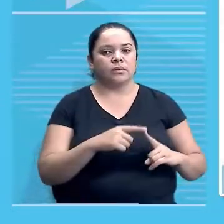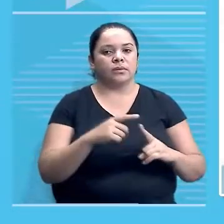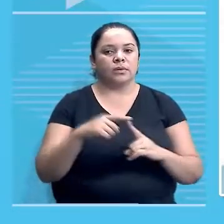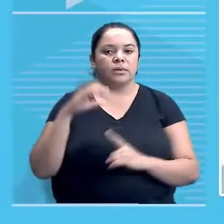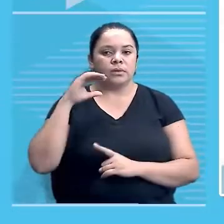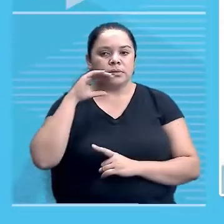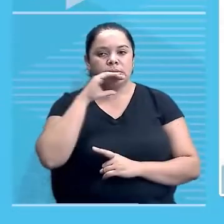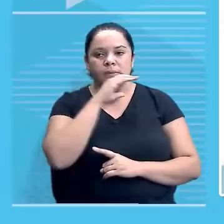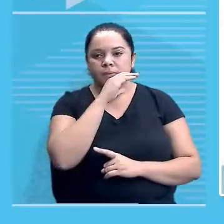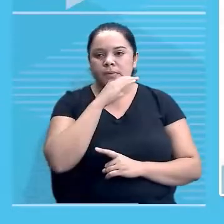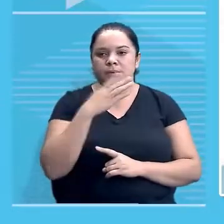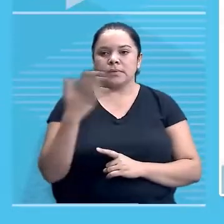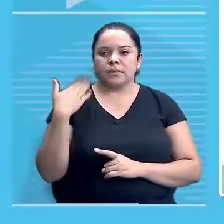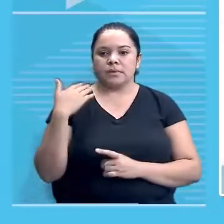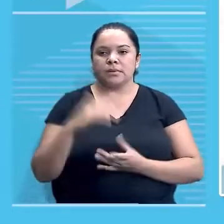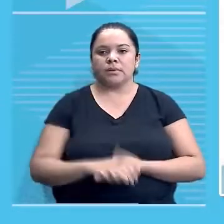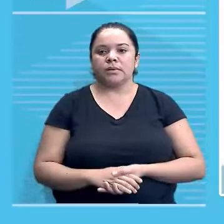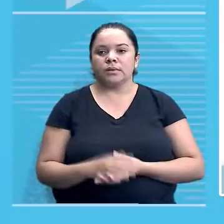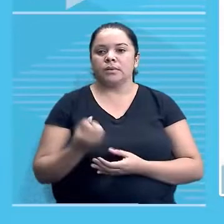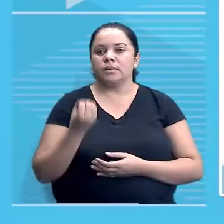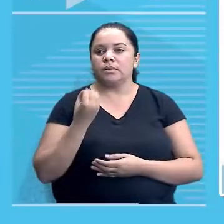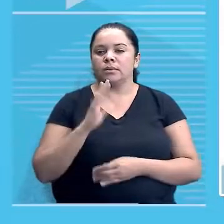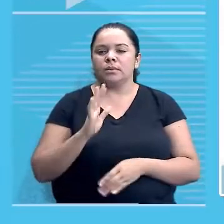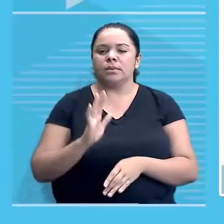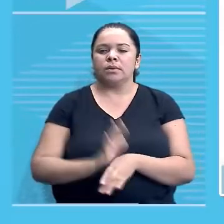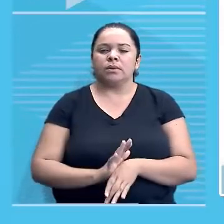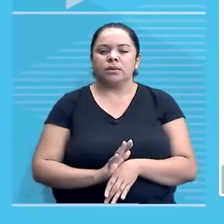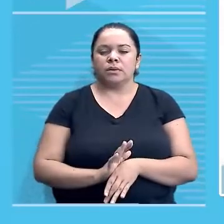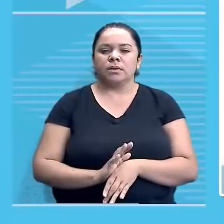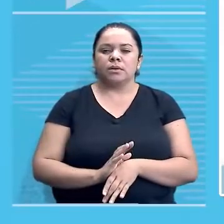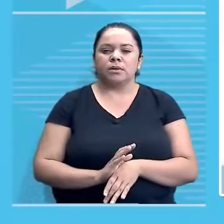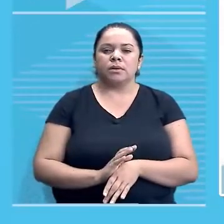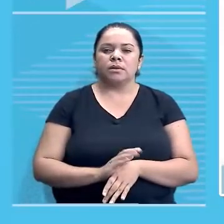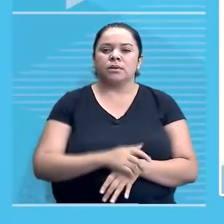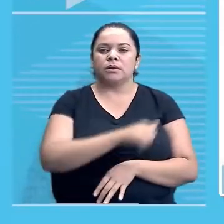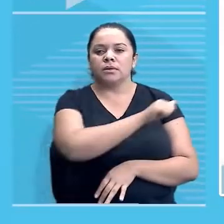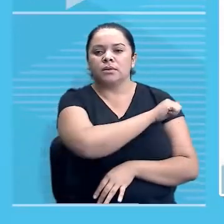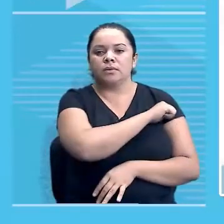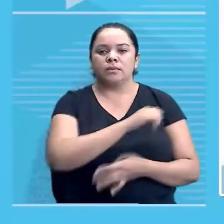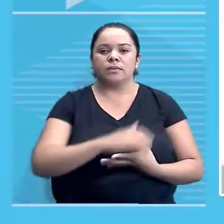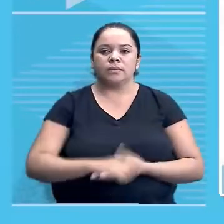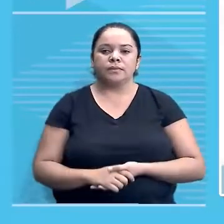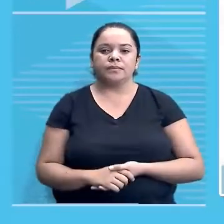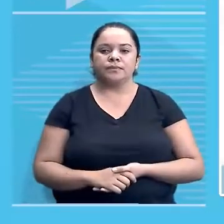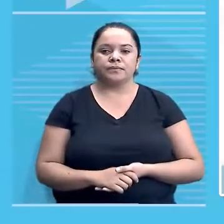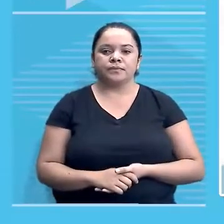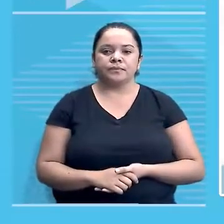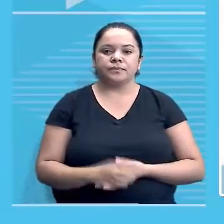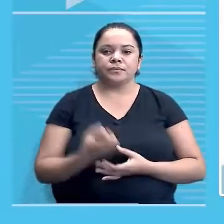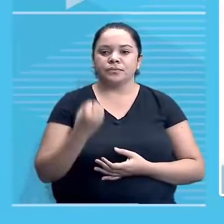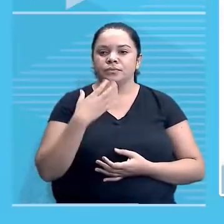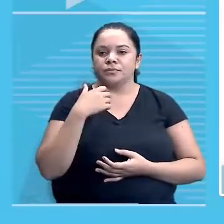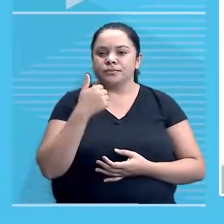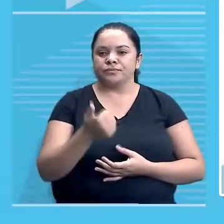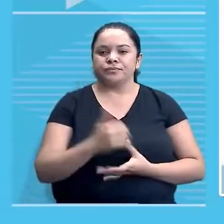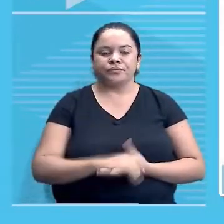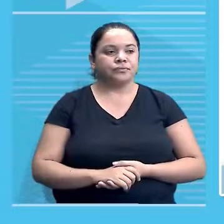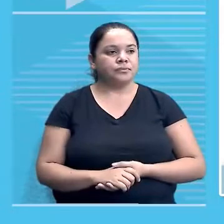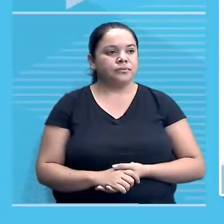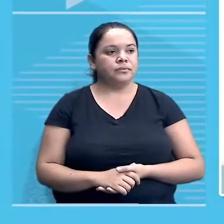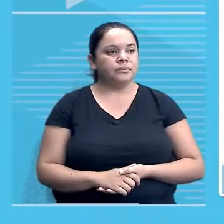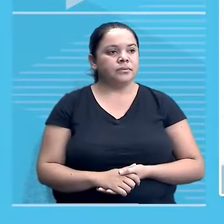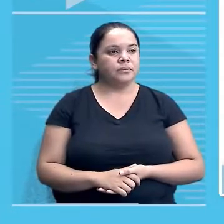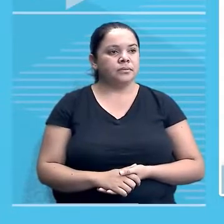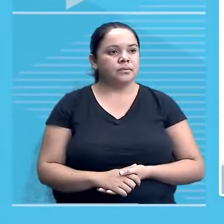Alan, boa tarde, jovem. Tudo bem? Alan, jovem, estava aqui começando a